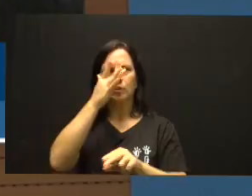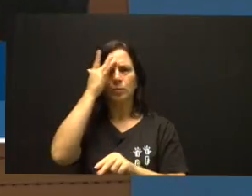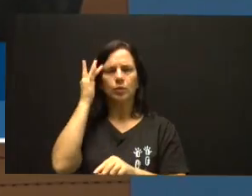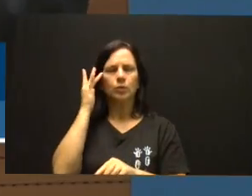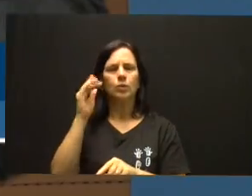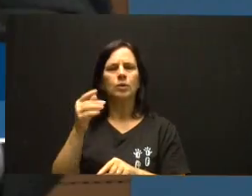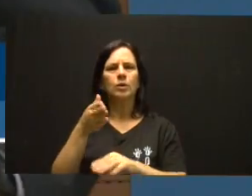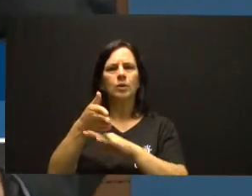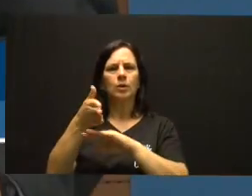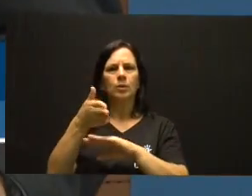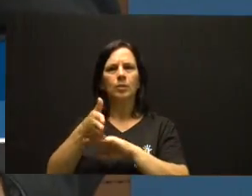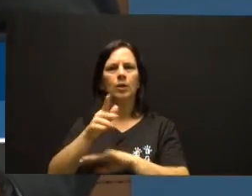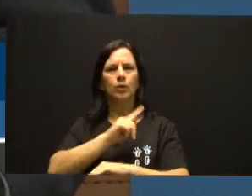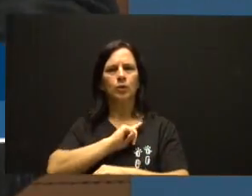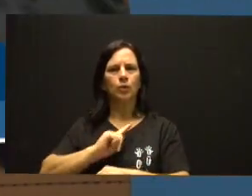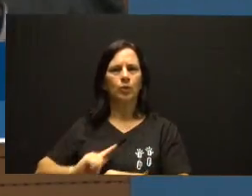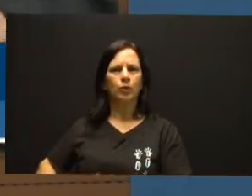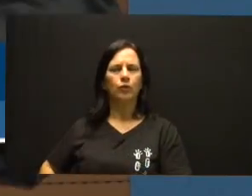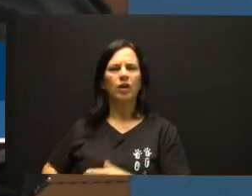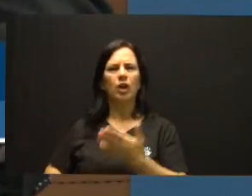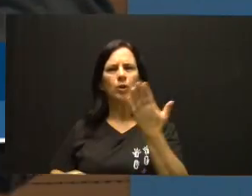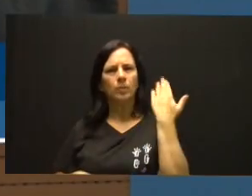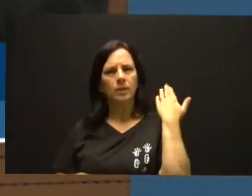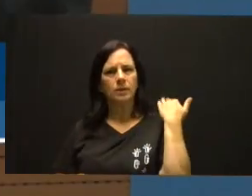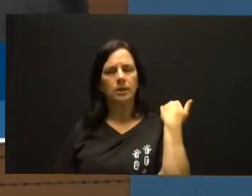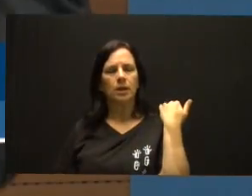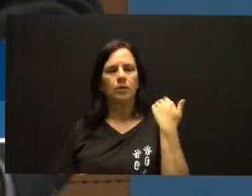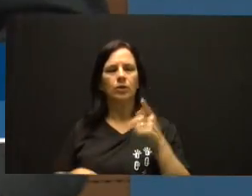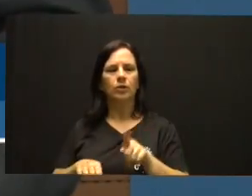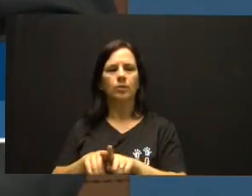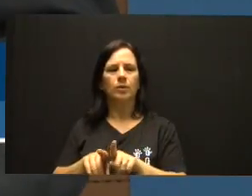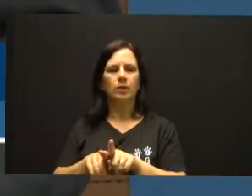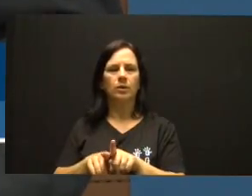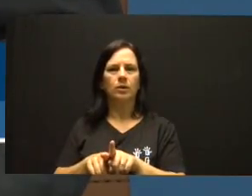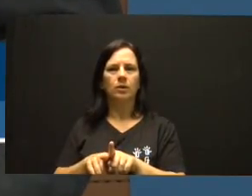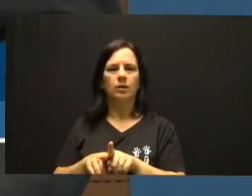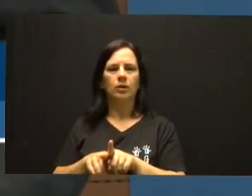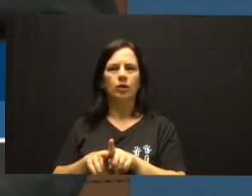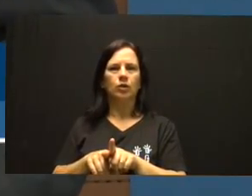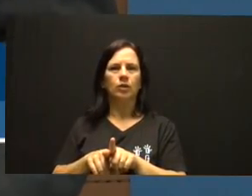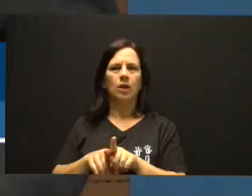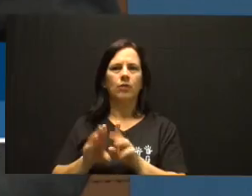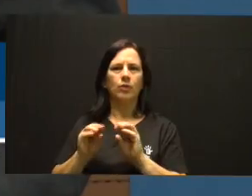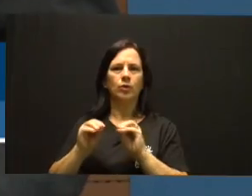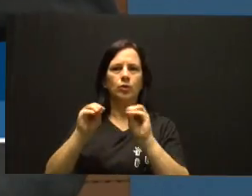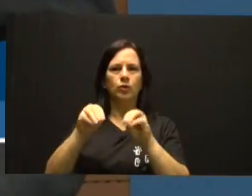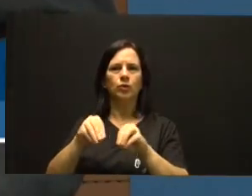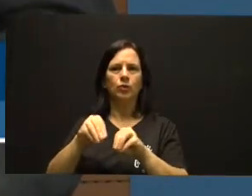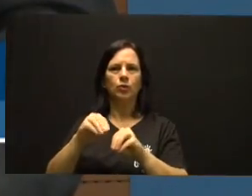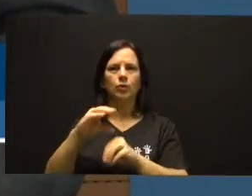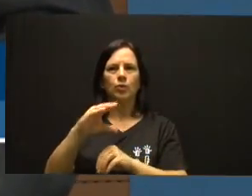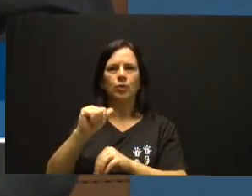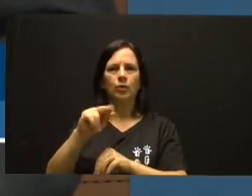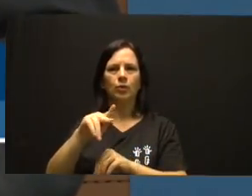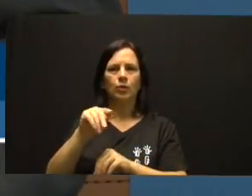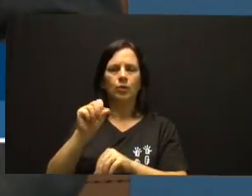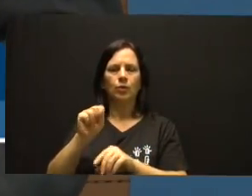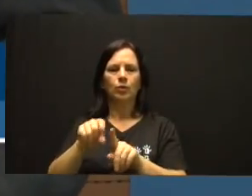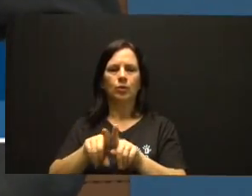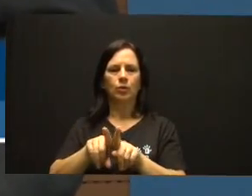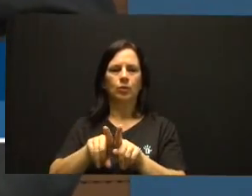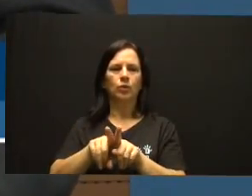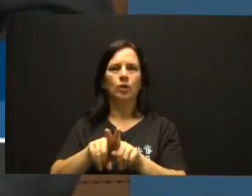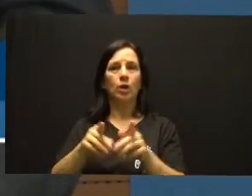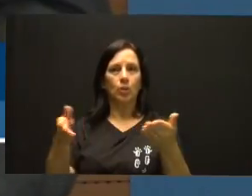que participaram do governo passado, que outrora estavam investidos em cargos em comissão, que até hoje,